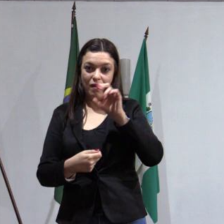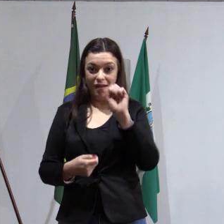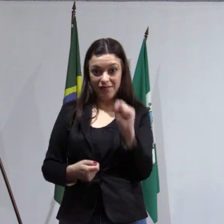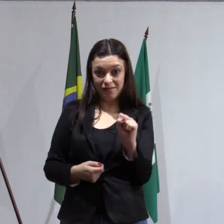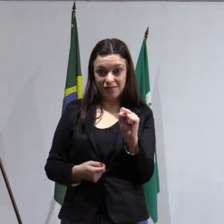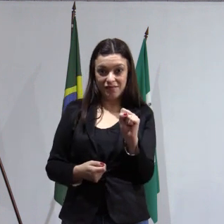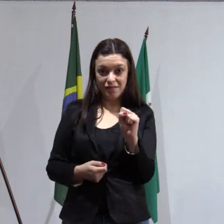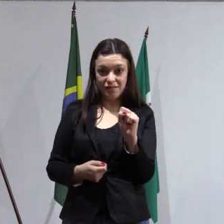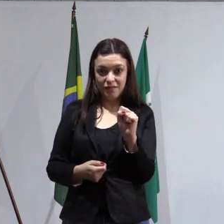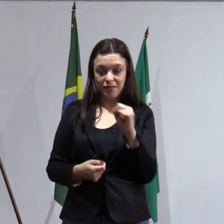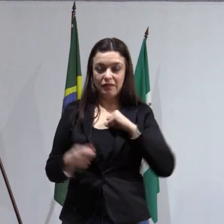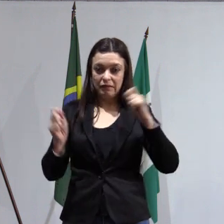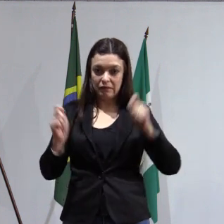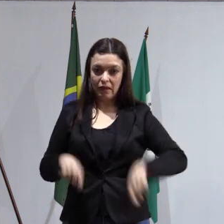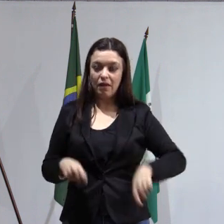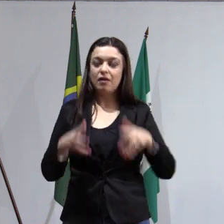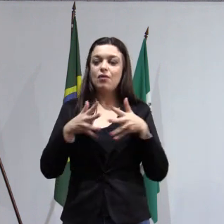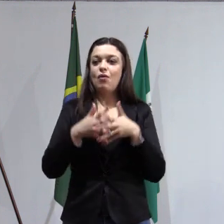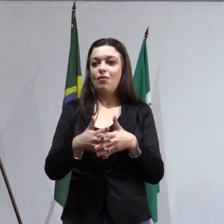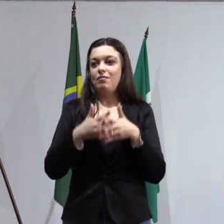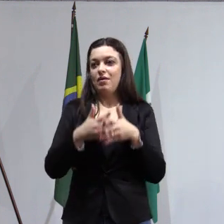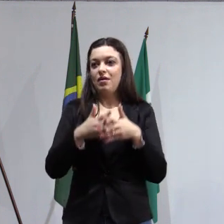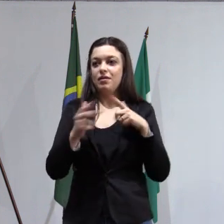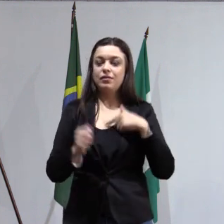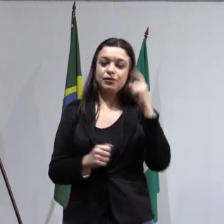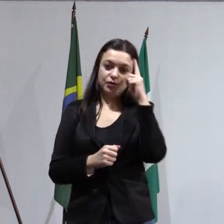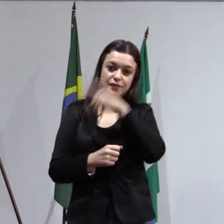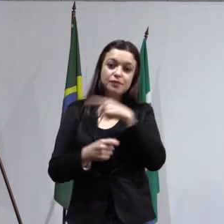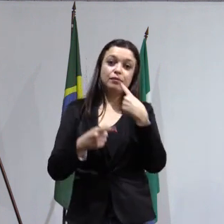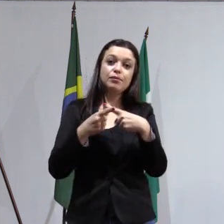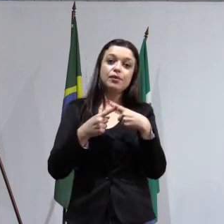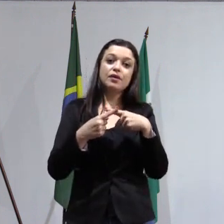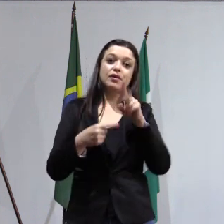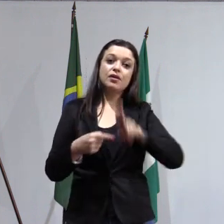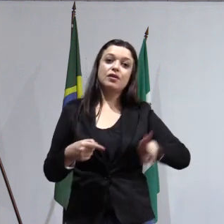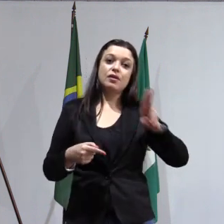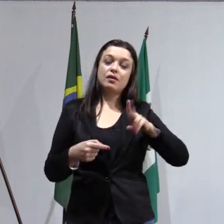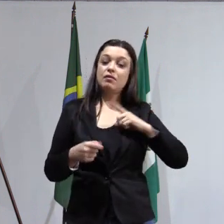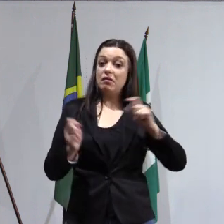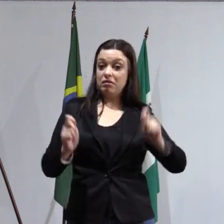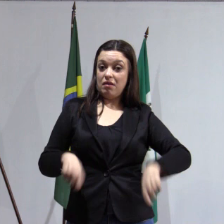bastante complicado naquilo que nós, enquanto universidade, porque nós já fazemos